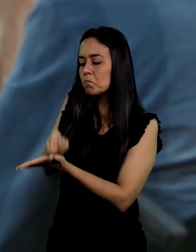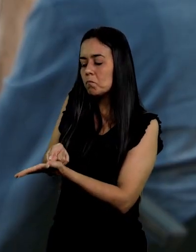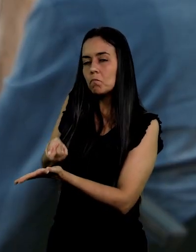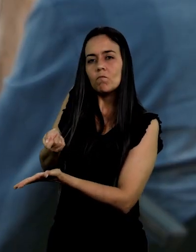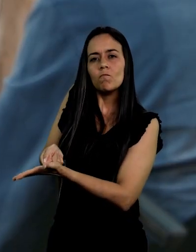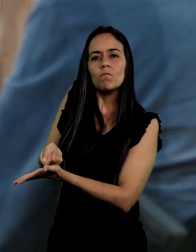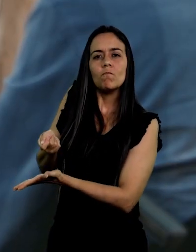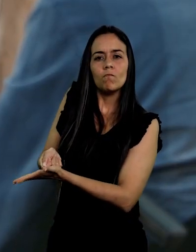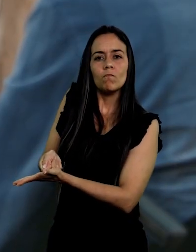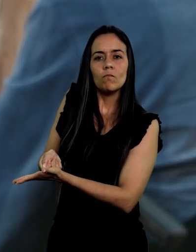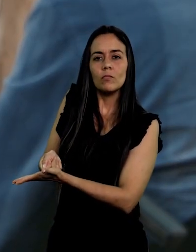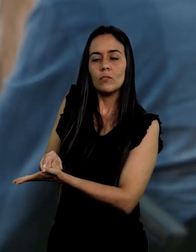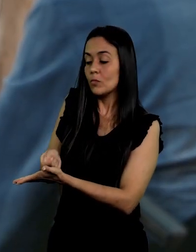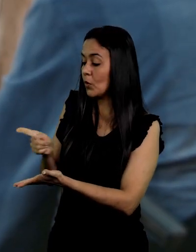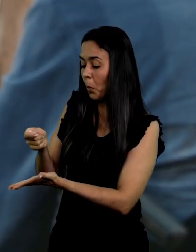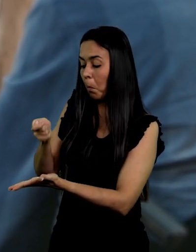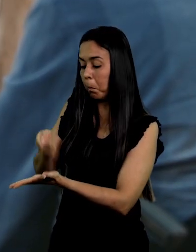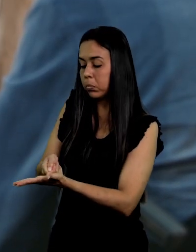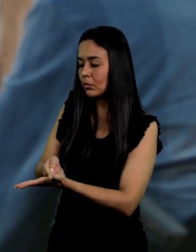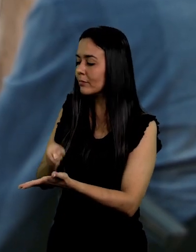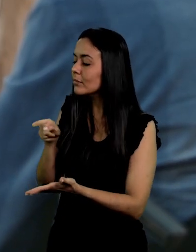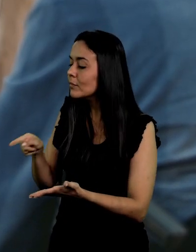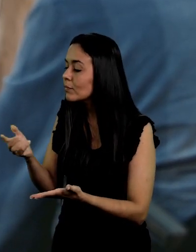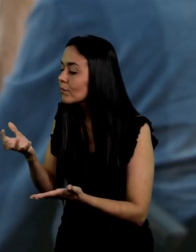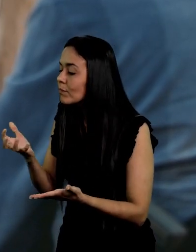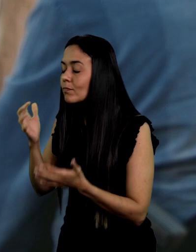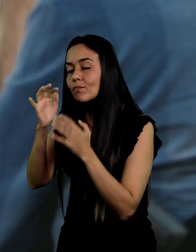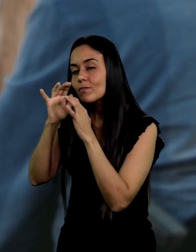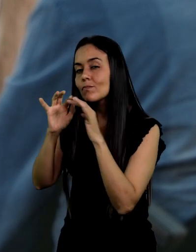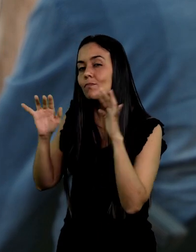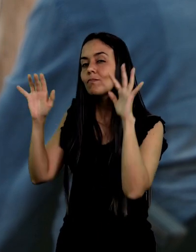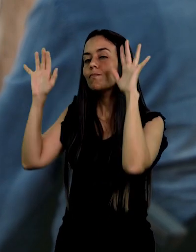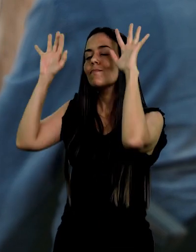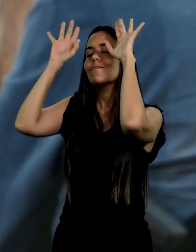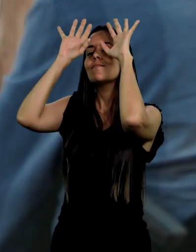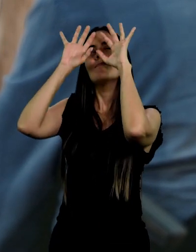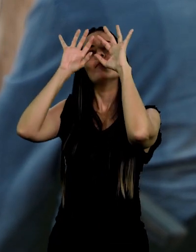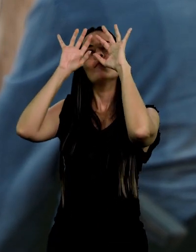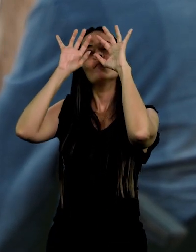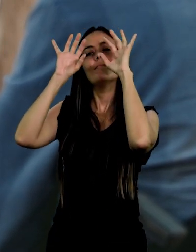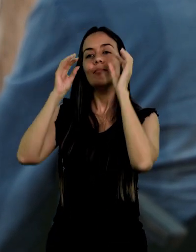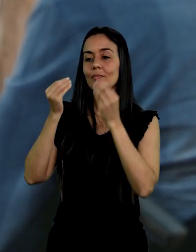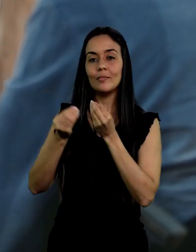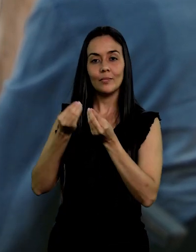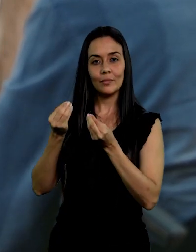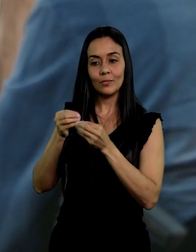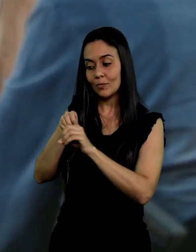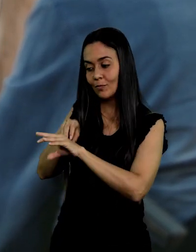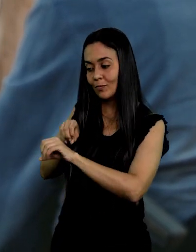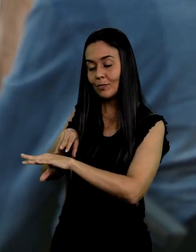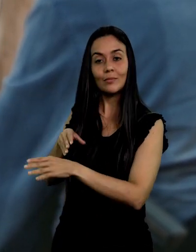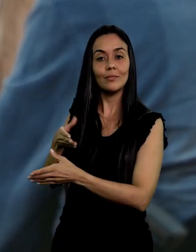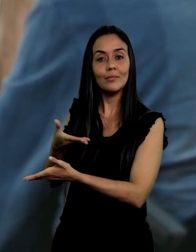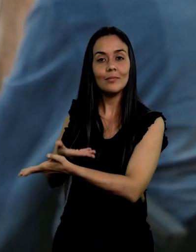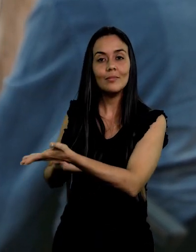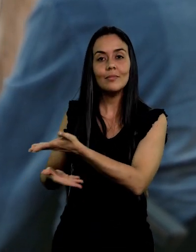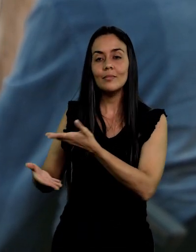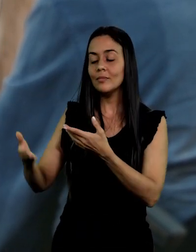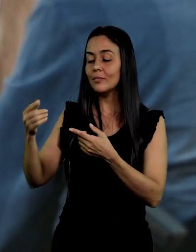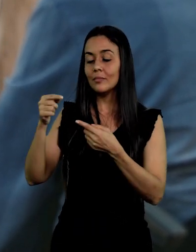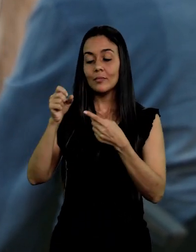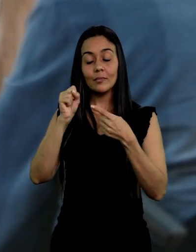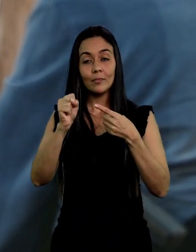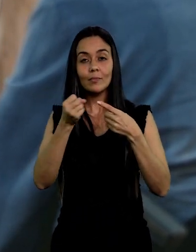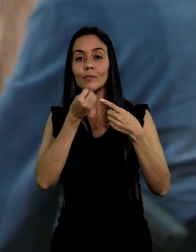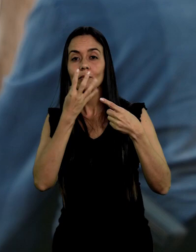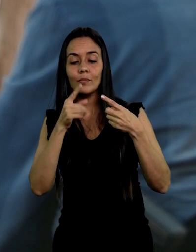desejar o que acontece. Então, se a neve está pesando, isso tem alguma necessidade, tem um sentido daquilo.